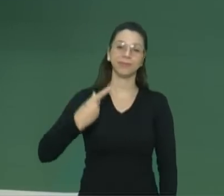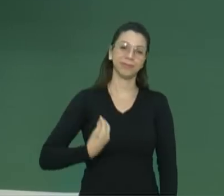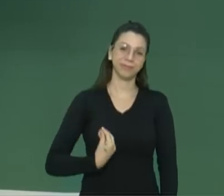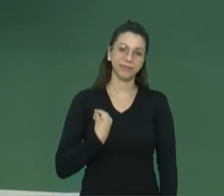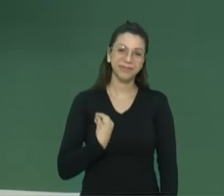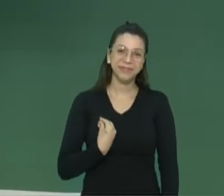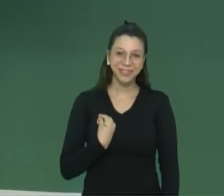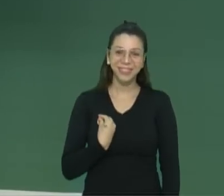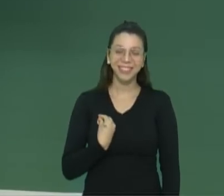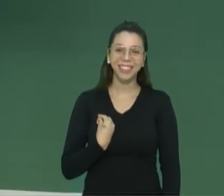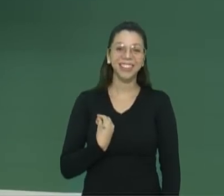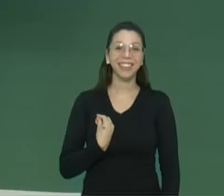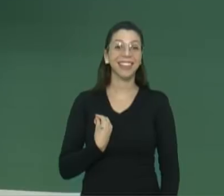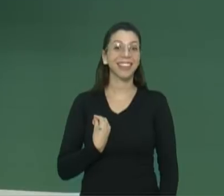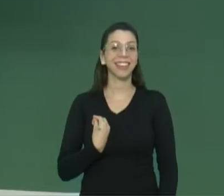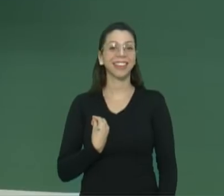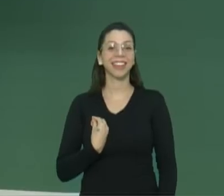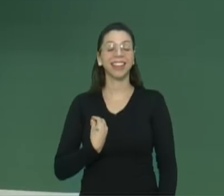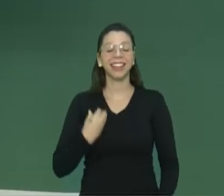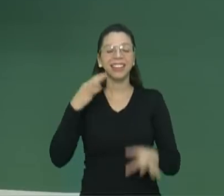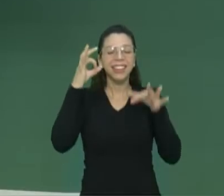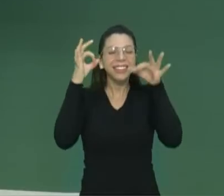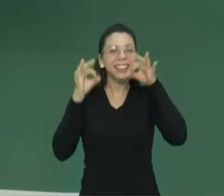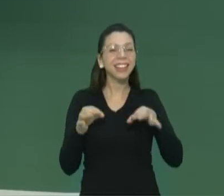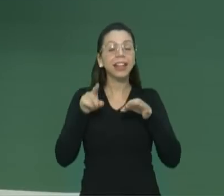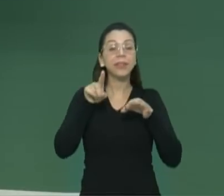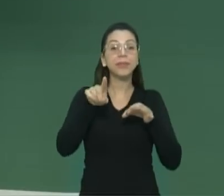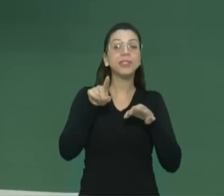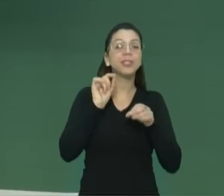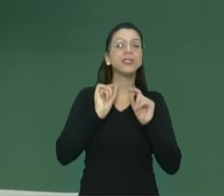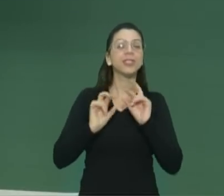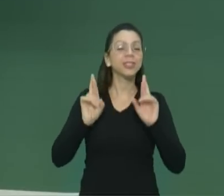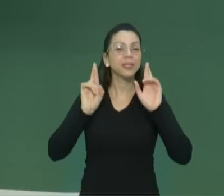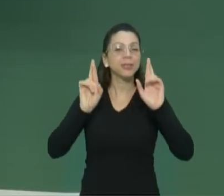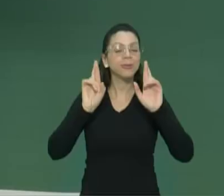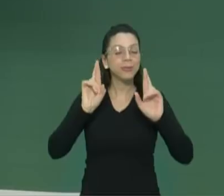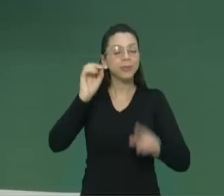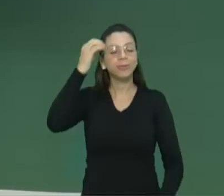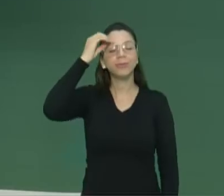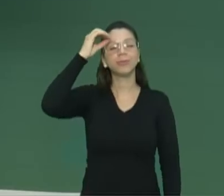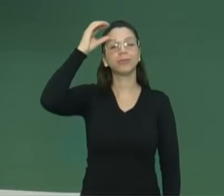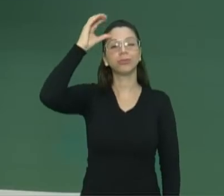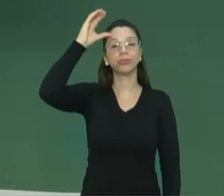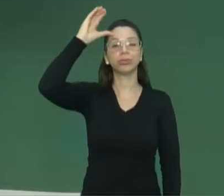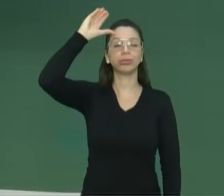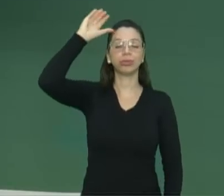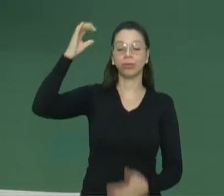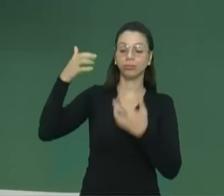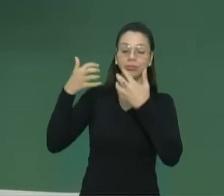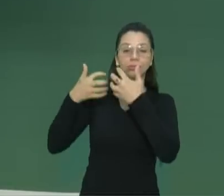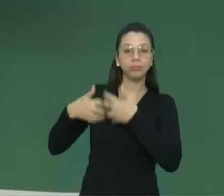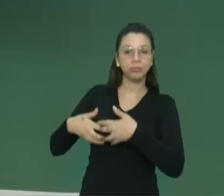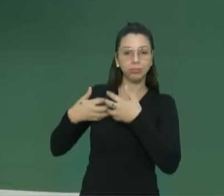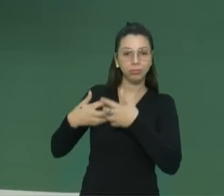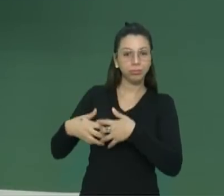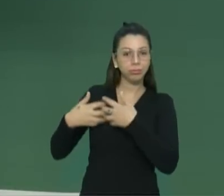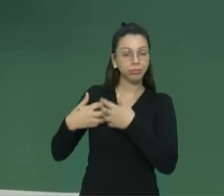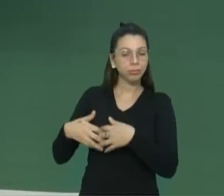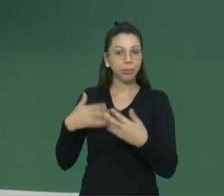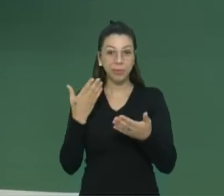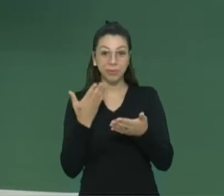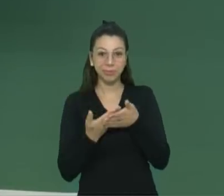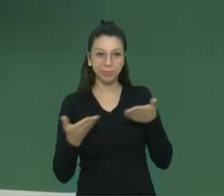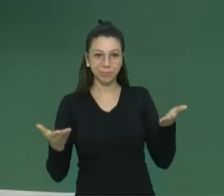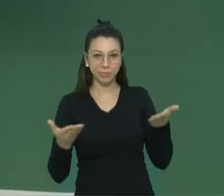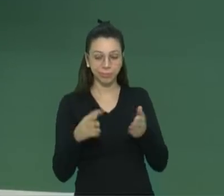e com certeza isso vai fazer com que você se enriqueça por conta dessas questões, que vai fazer você refletir um pouquinho sobre a aula de